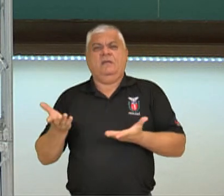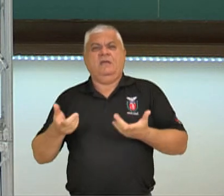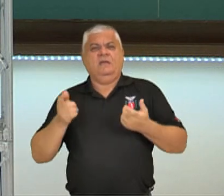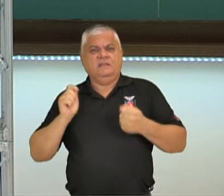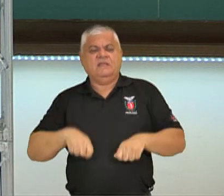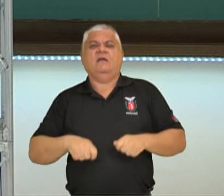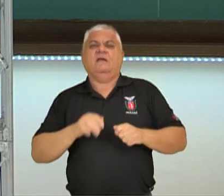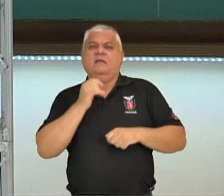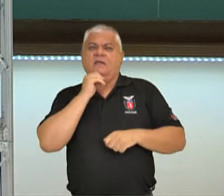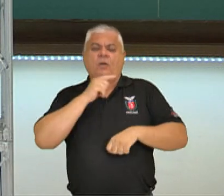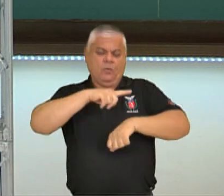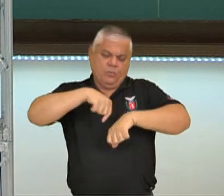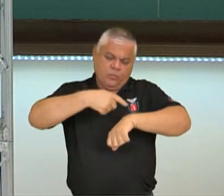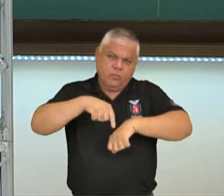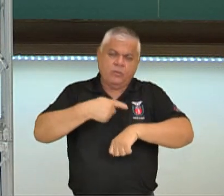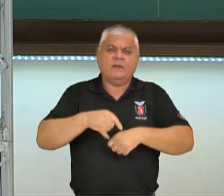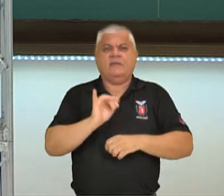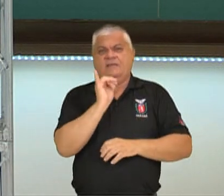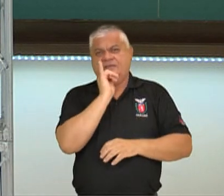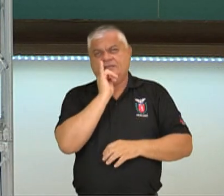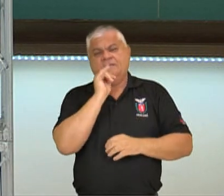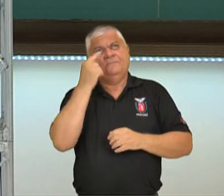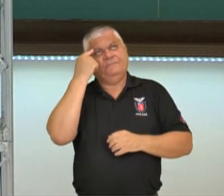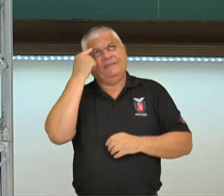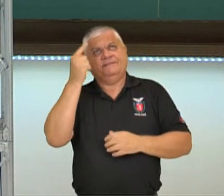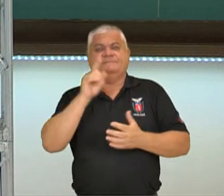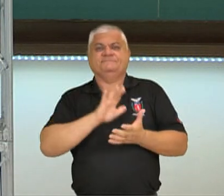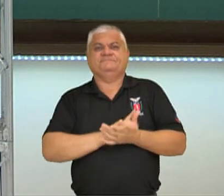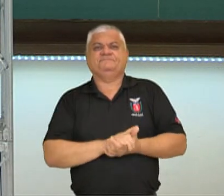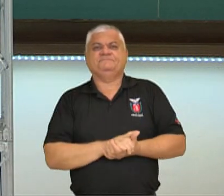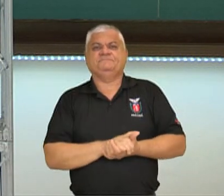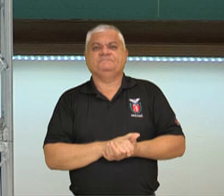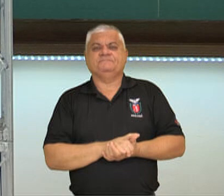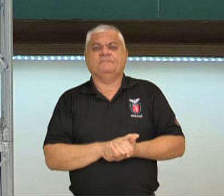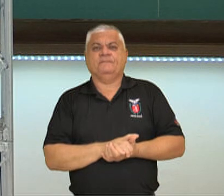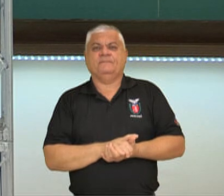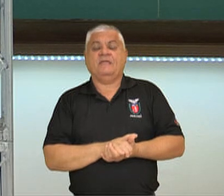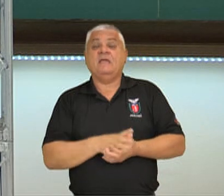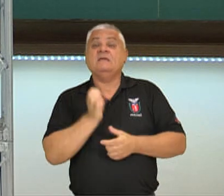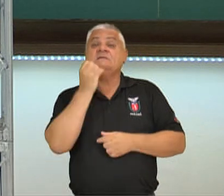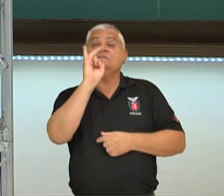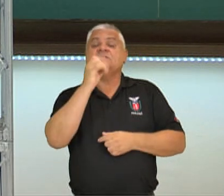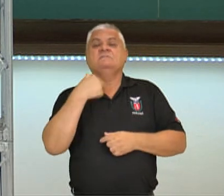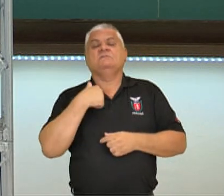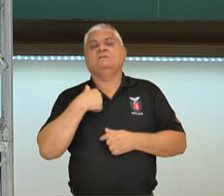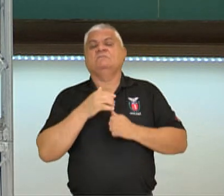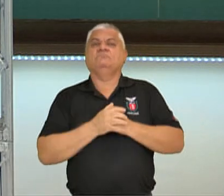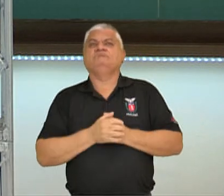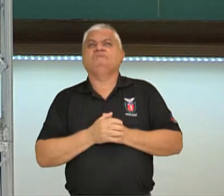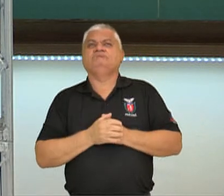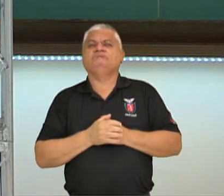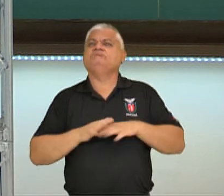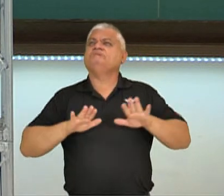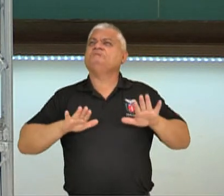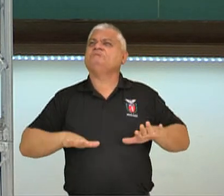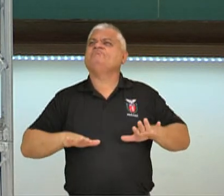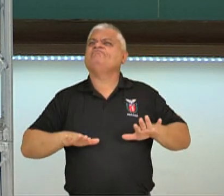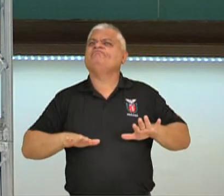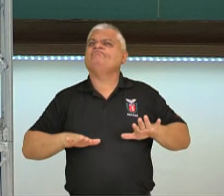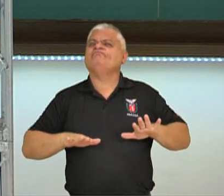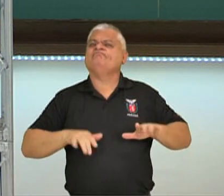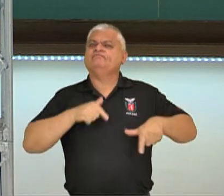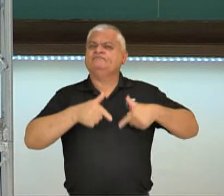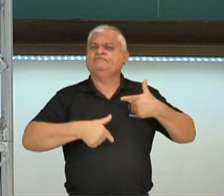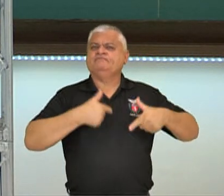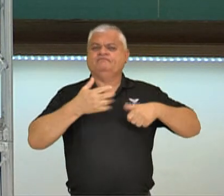por mais tempo. Então vamos pensar junto comigo aqui. Se eu vou ficar mais tempo em exercício